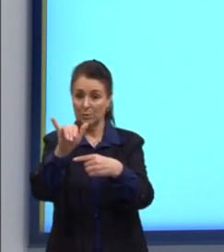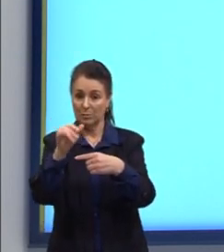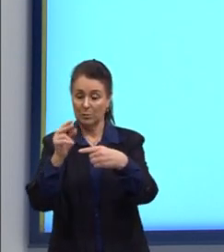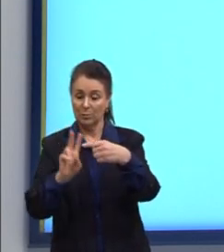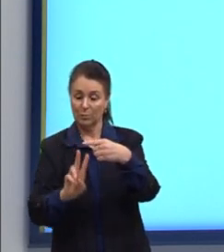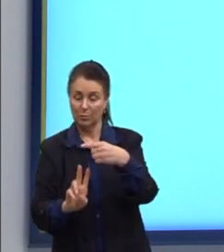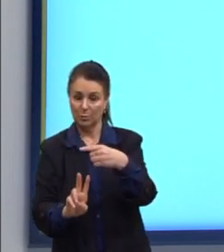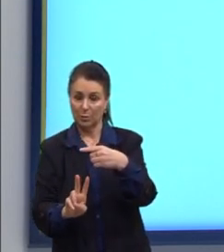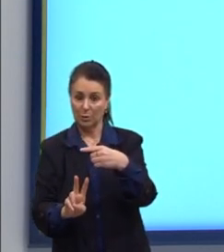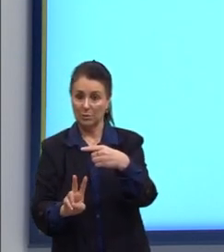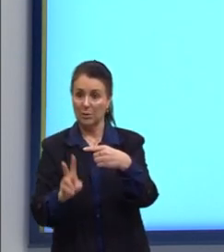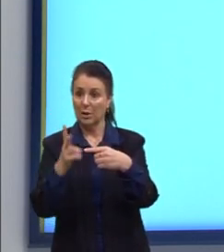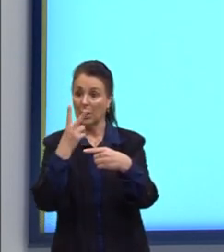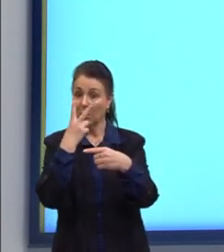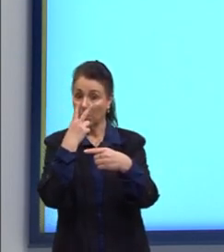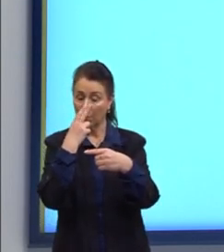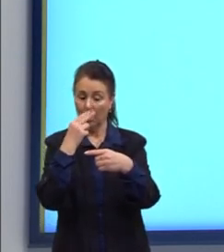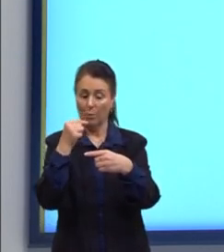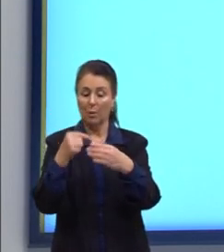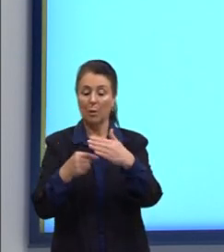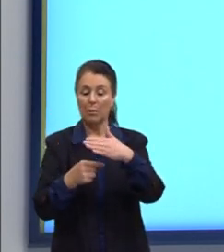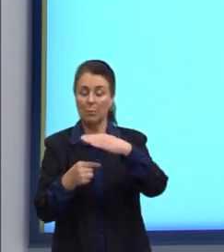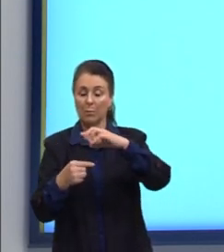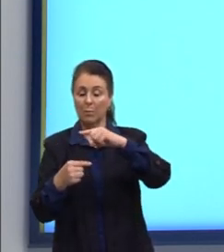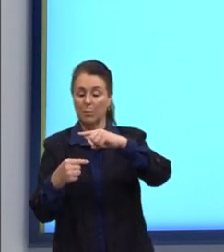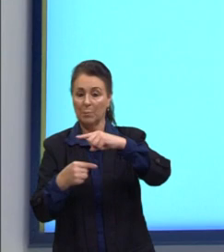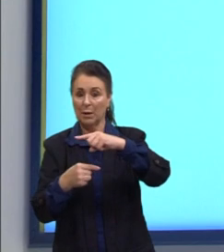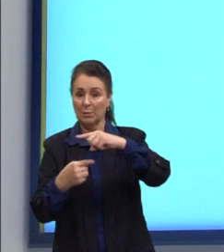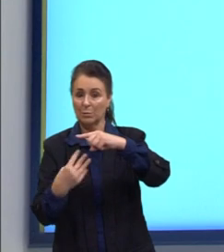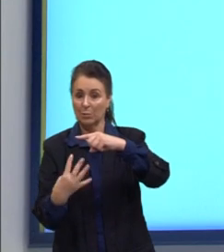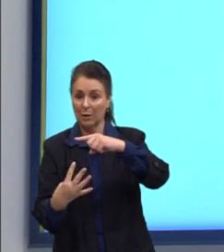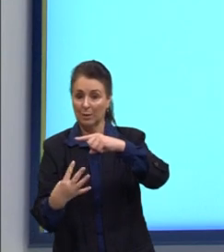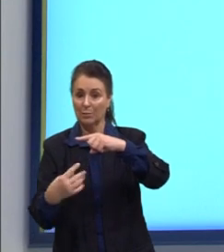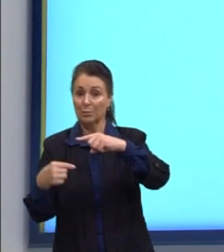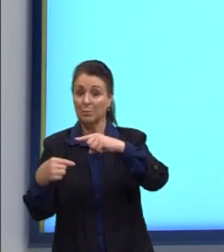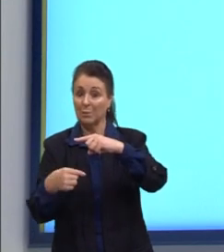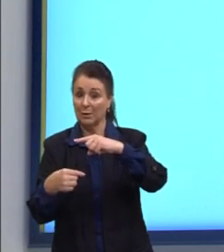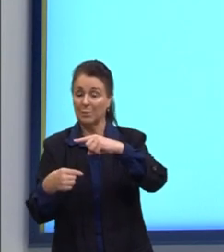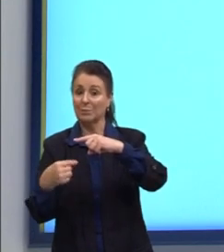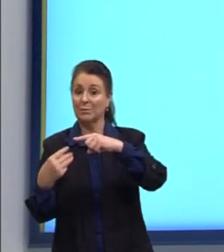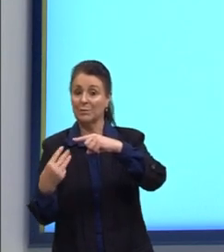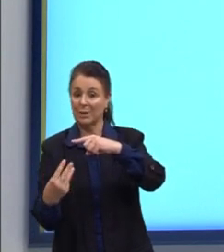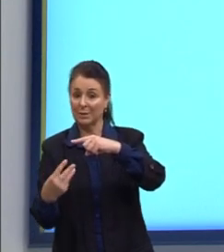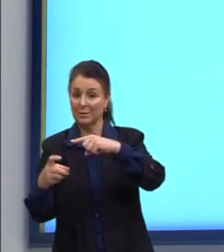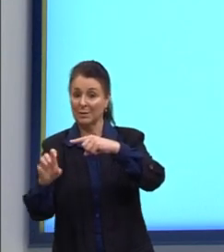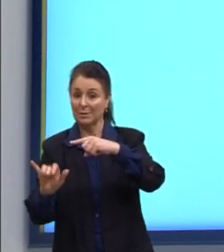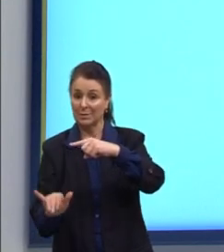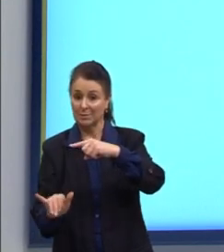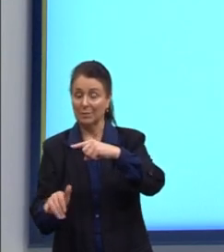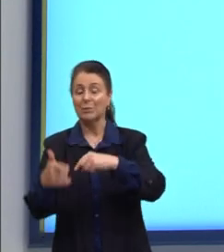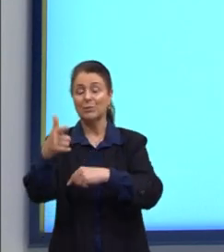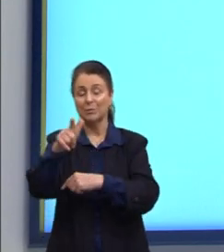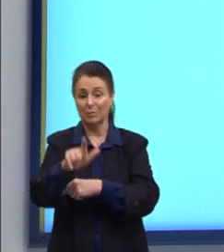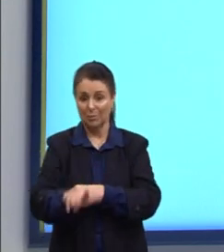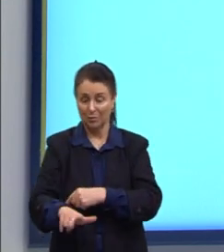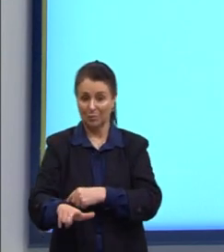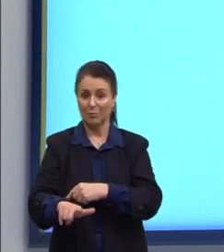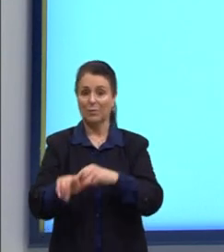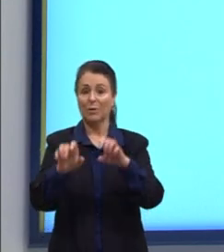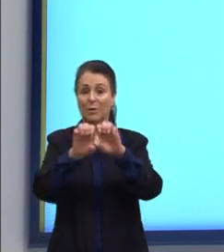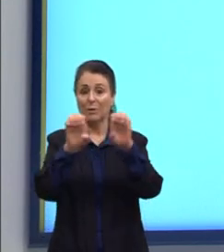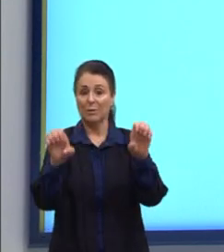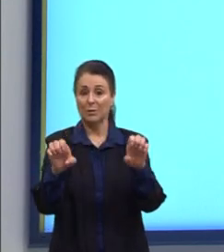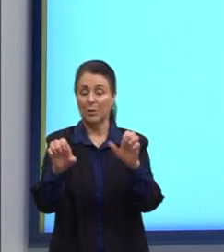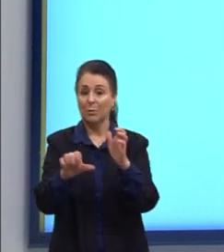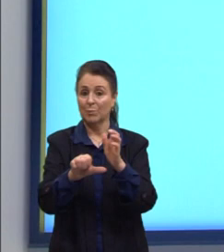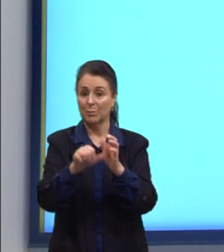é igual a -4 - 3y de novo agora gente nós temos ali uma equação de primeiro grau e nós